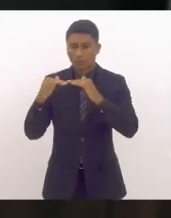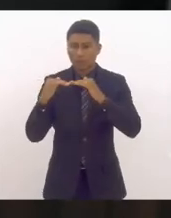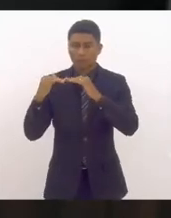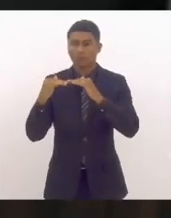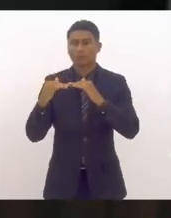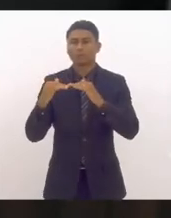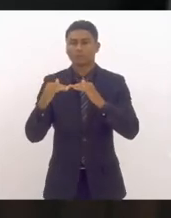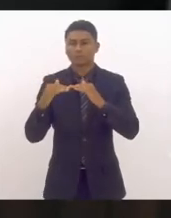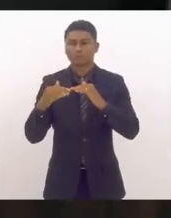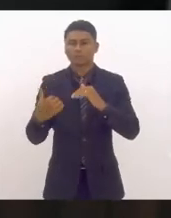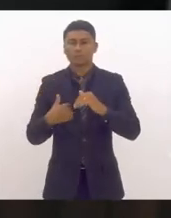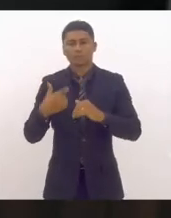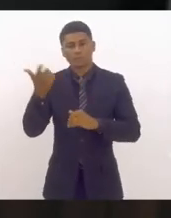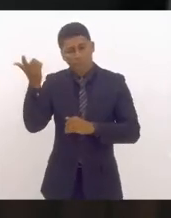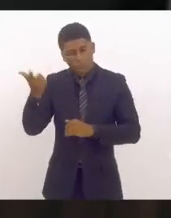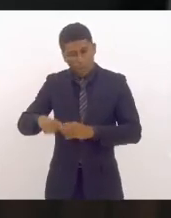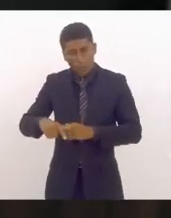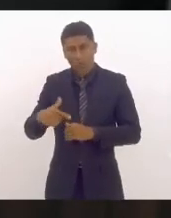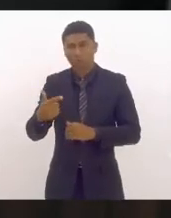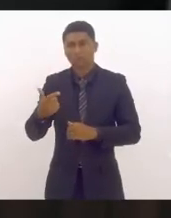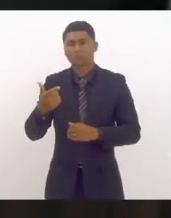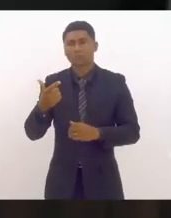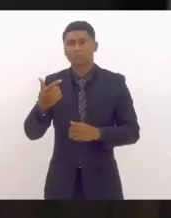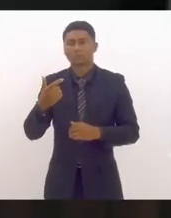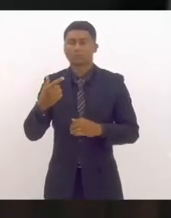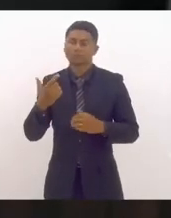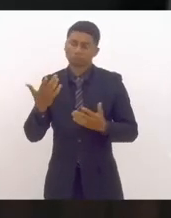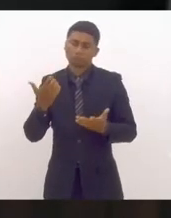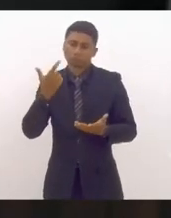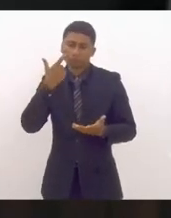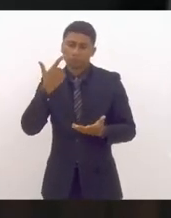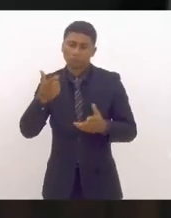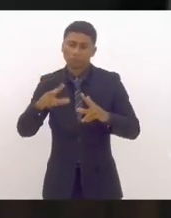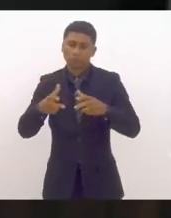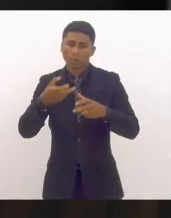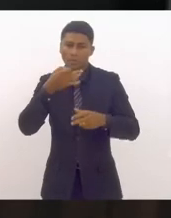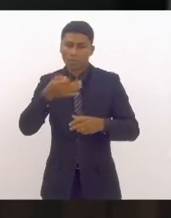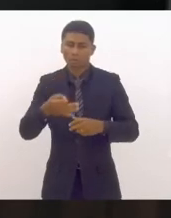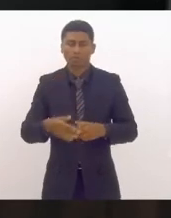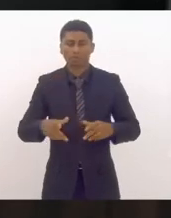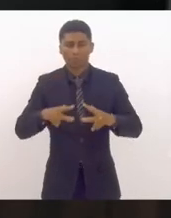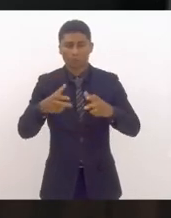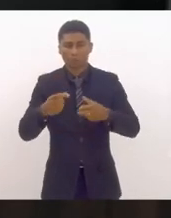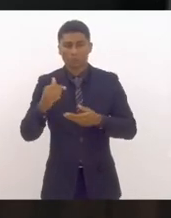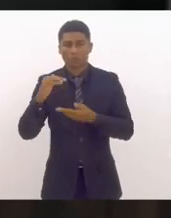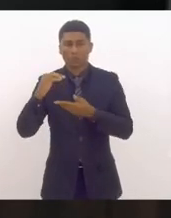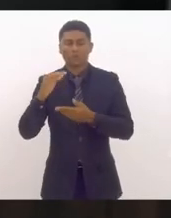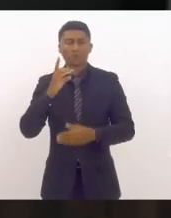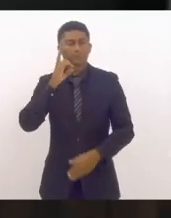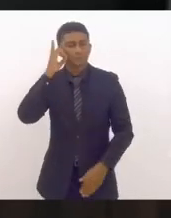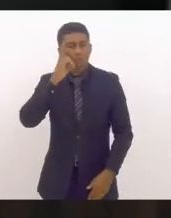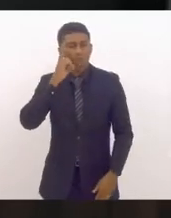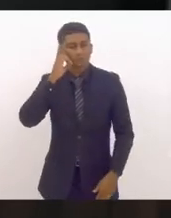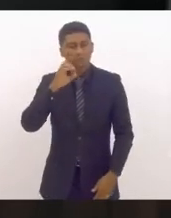e colho de novo o parecer da Comissão de Constituição e Justiça. Pela Comissão de Orçamento, deputado Eliomar